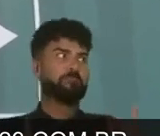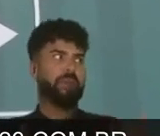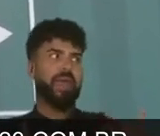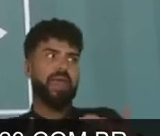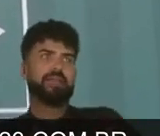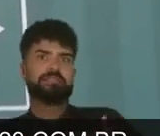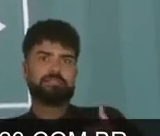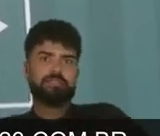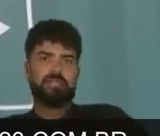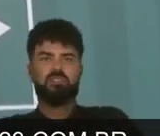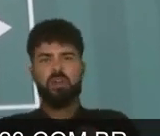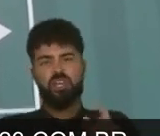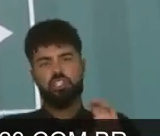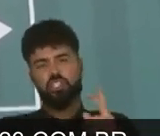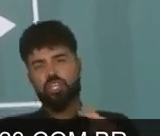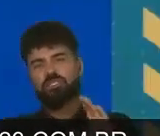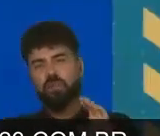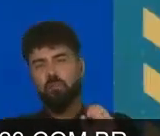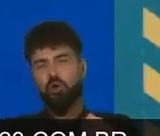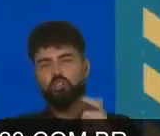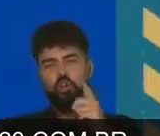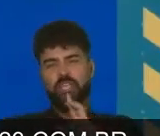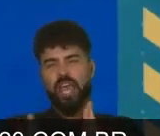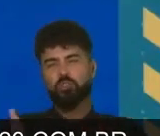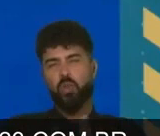chance de chegar lá e buscar resultados